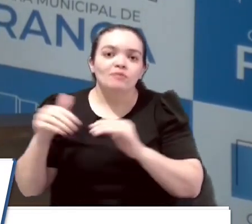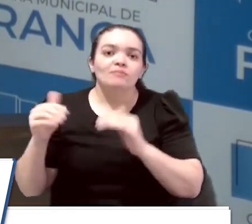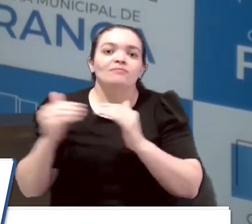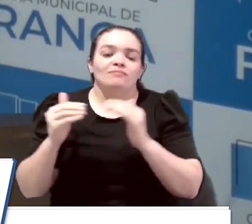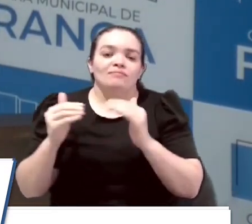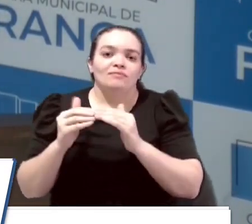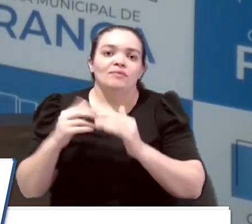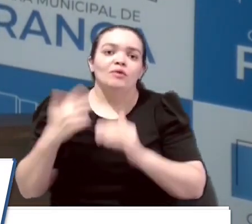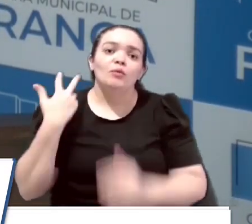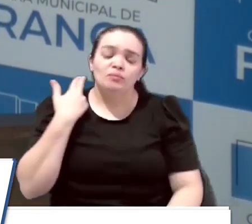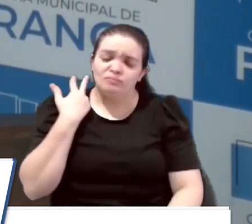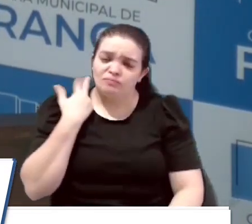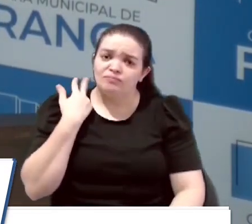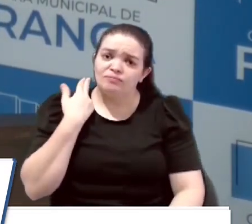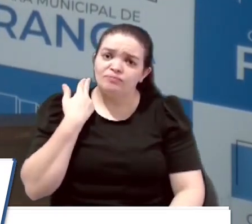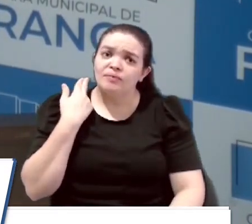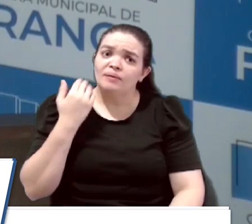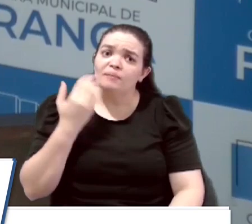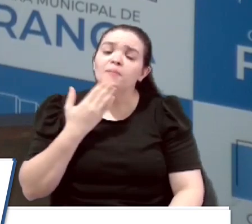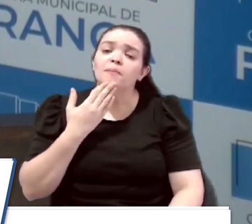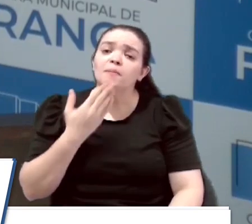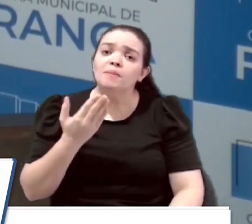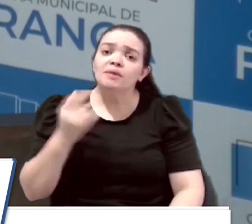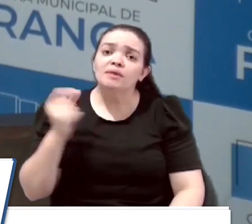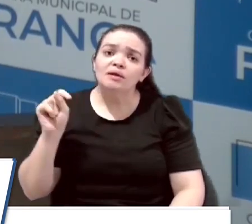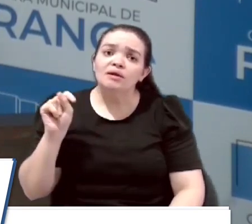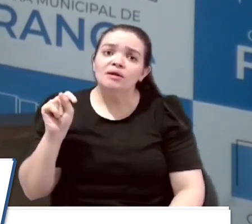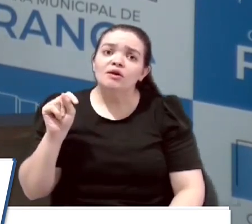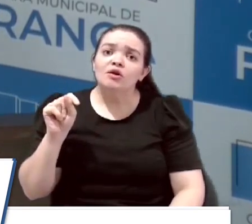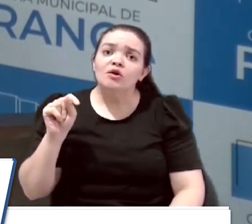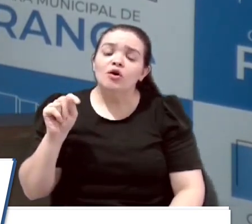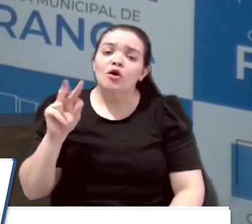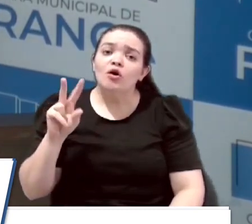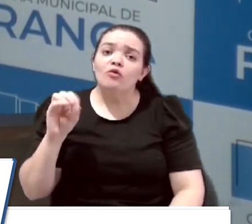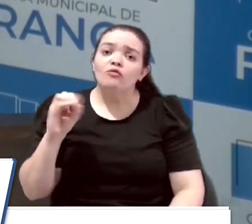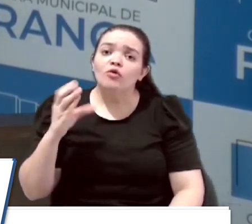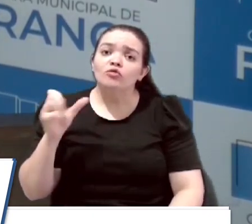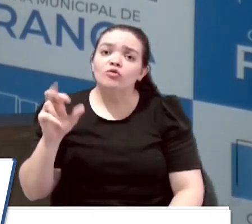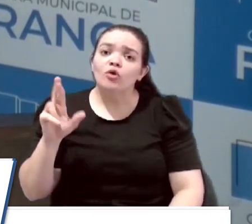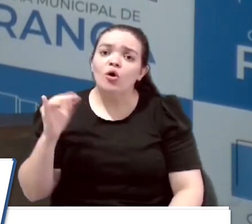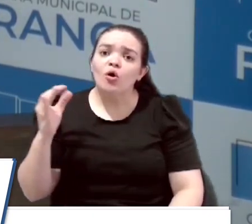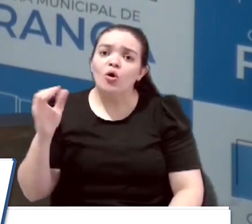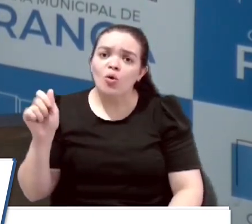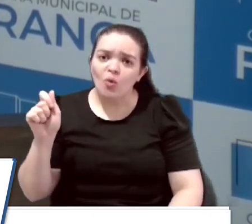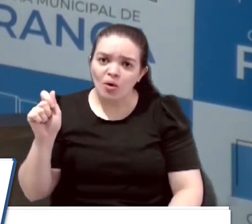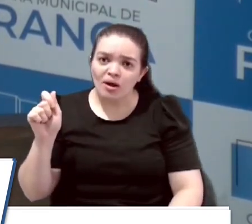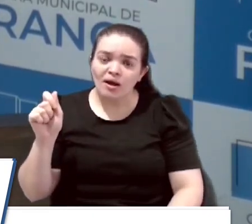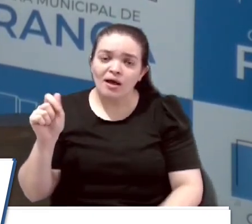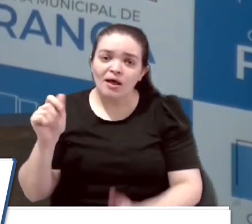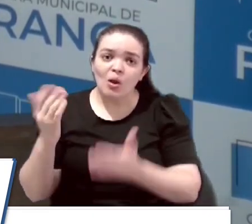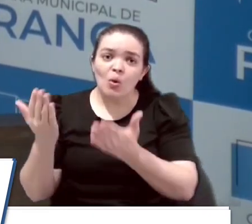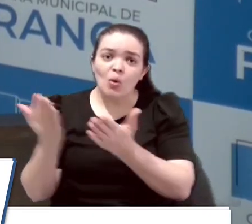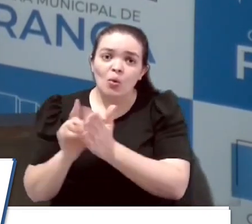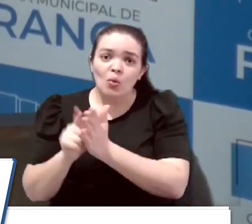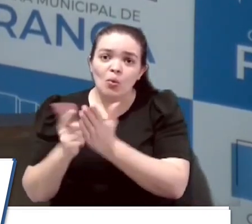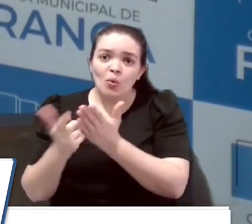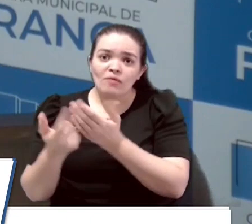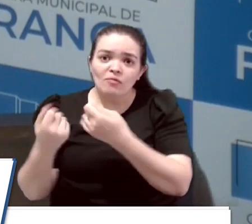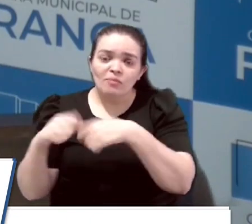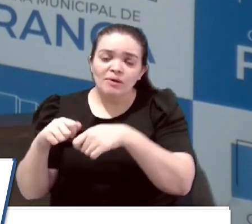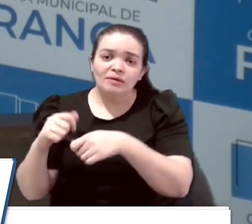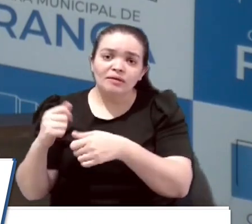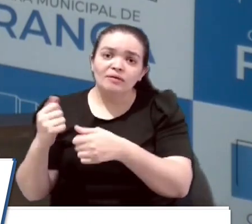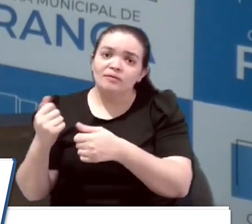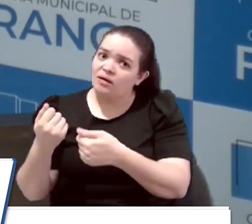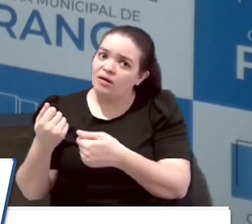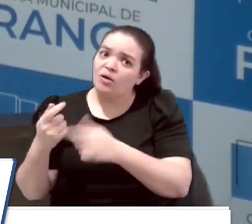Zezinho Cabeleireiro pede, tem aqui a Vossoroca do Líbano, ela precisa ser consertada. Por quê? É uma